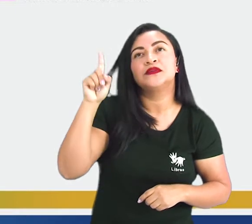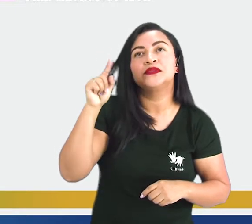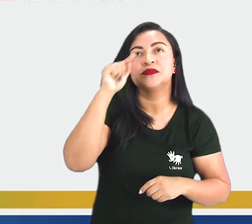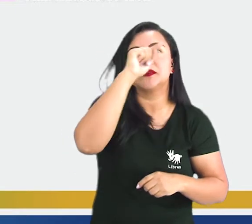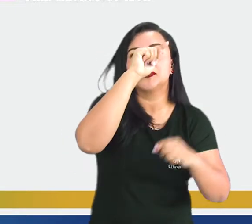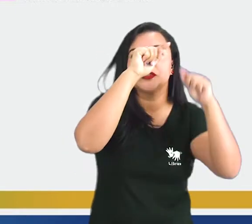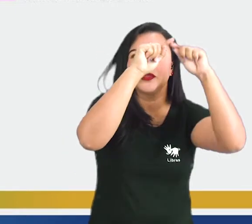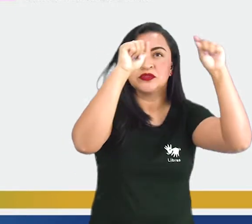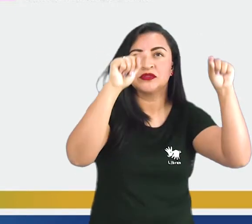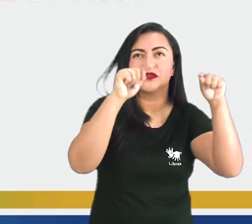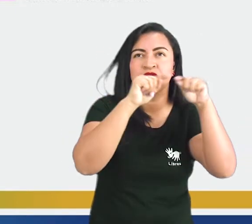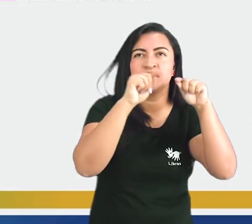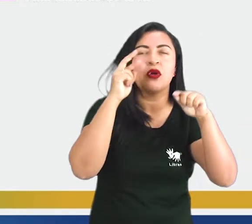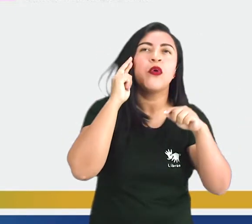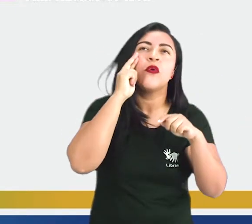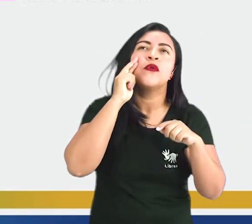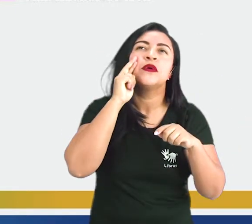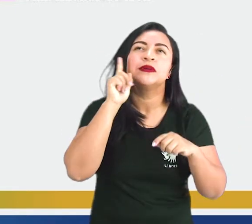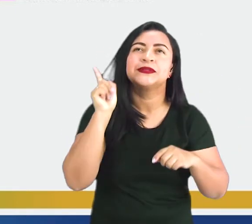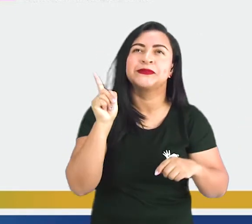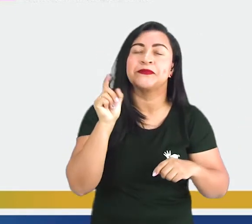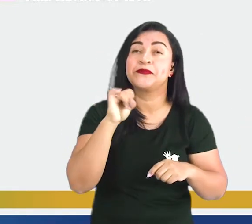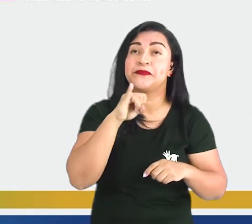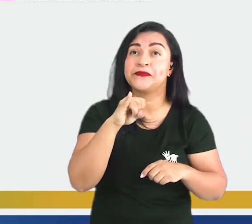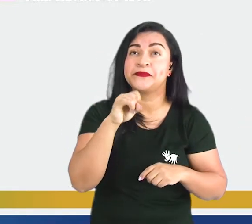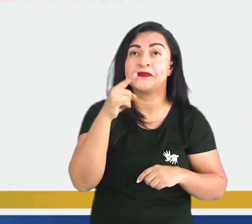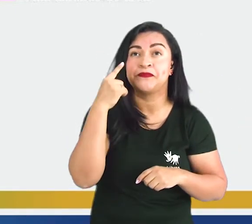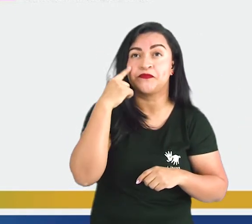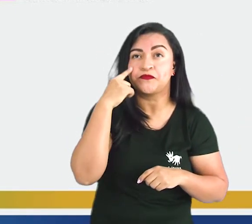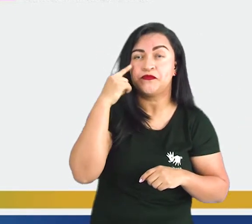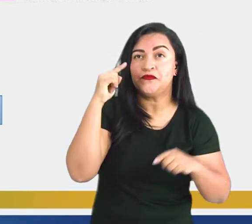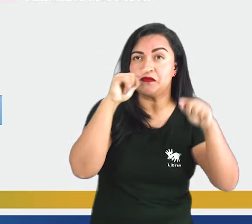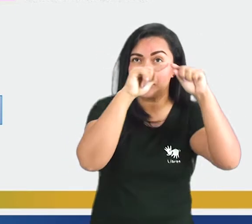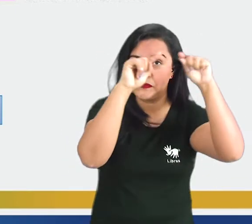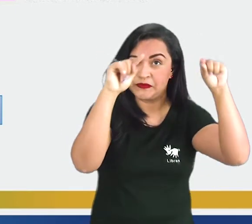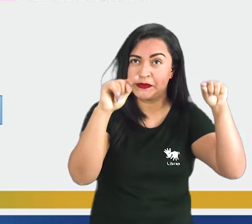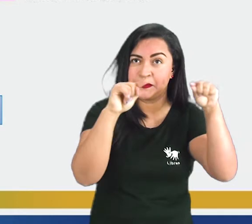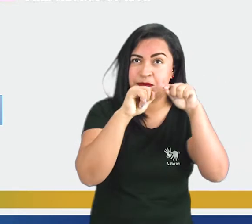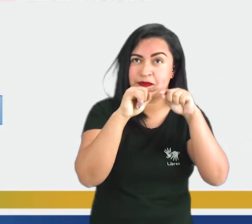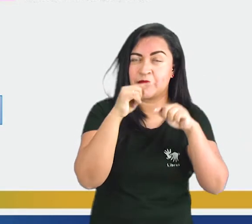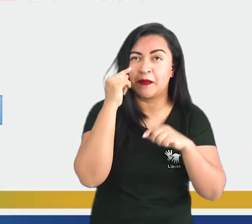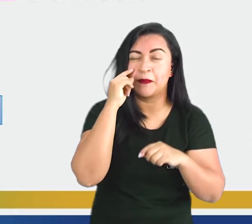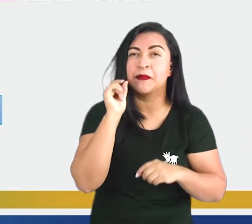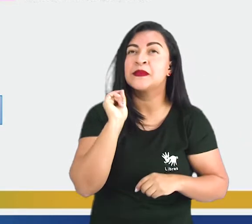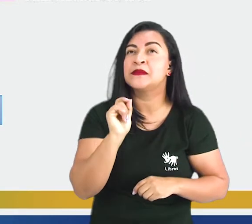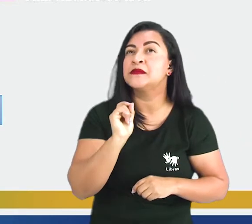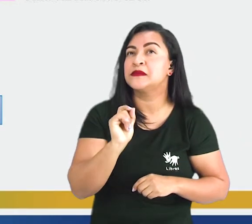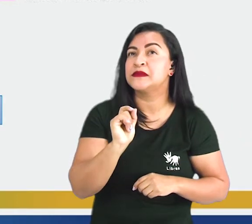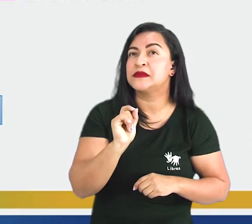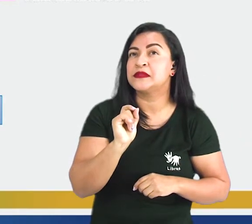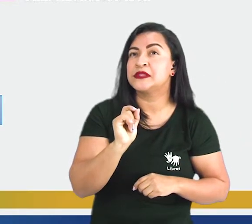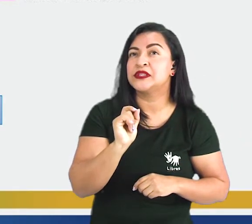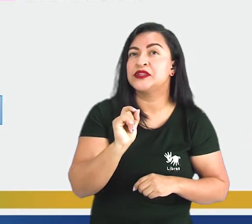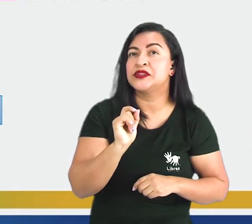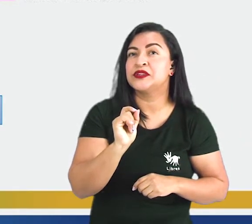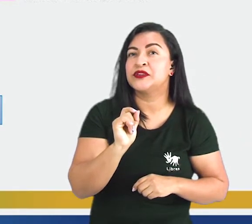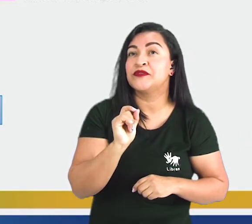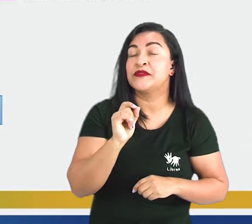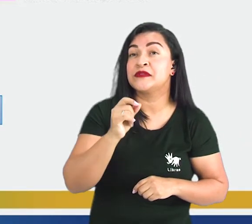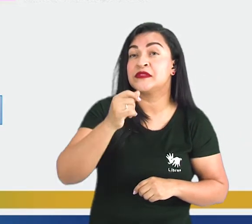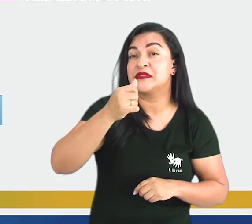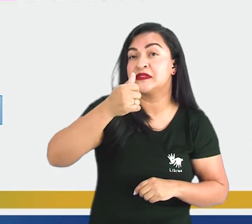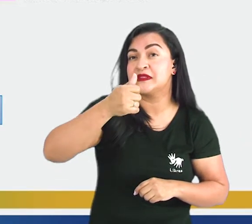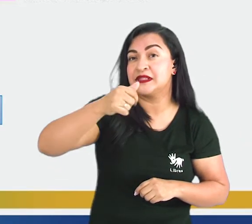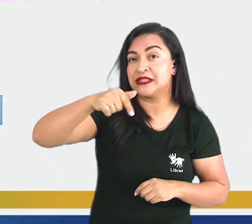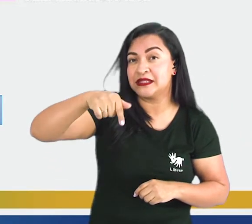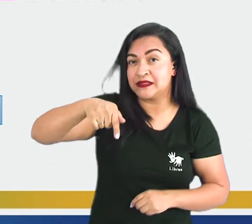rosa, Aí, se a gente observar essa figura, percebam aí que nós vamos ter 70